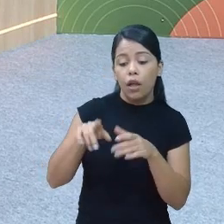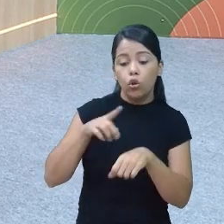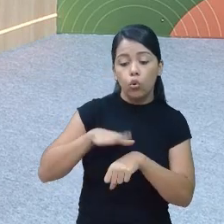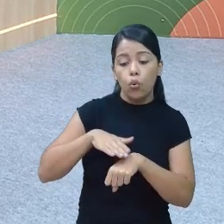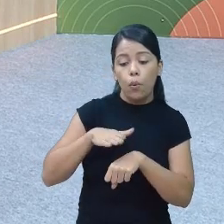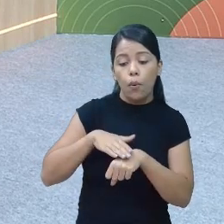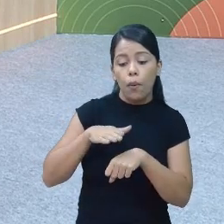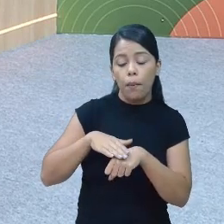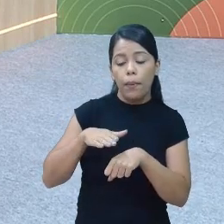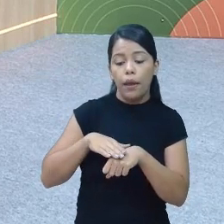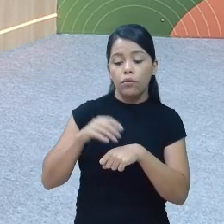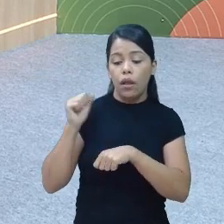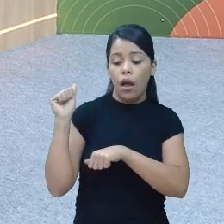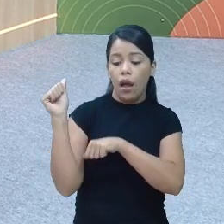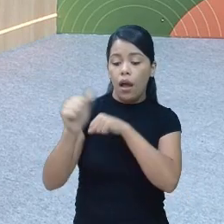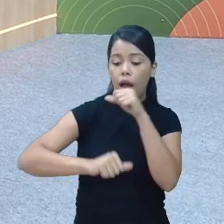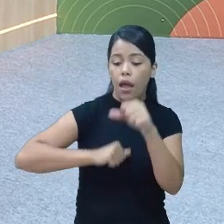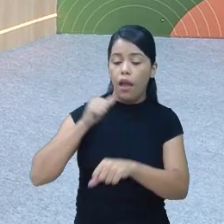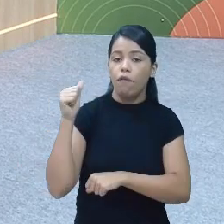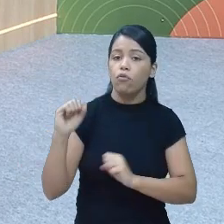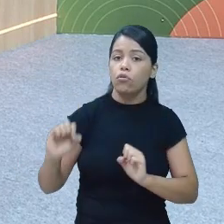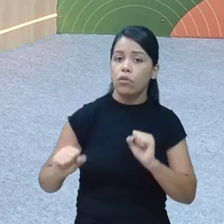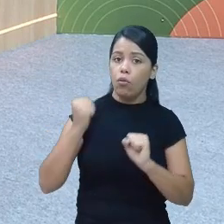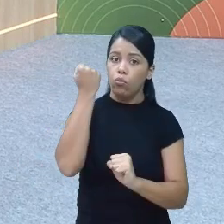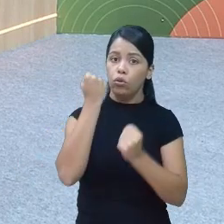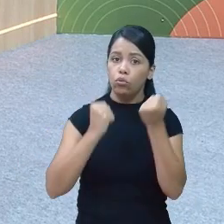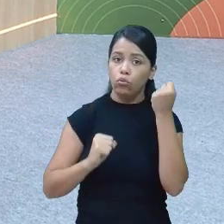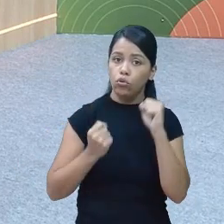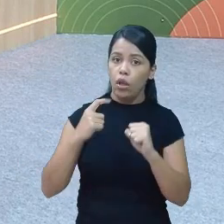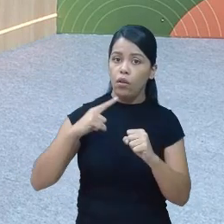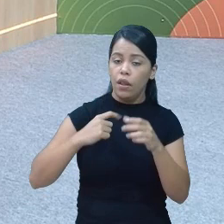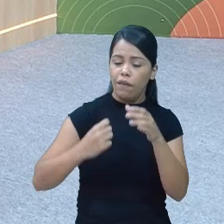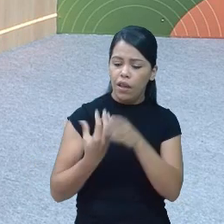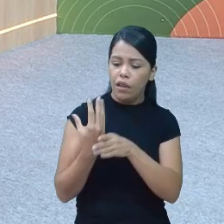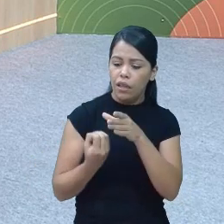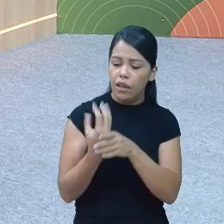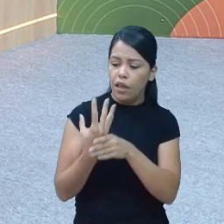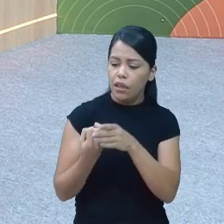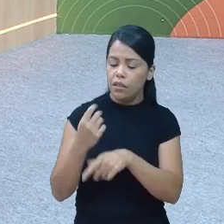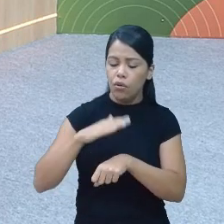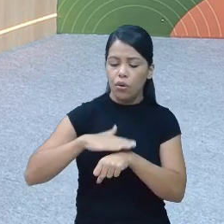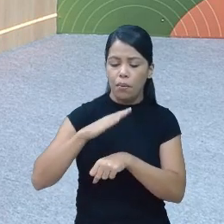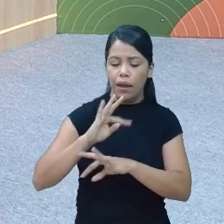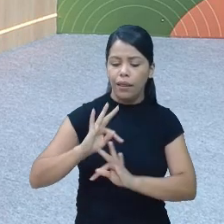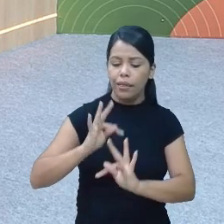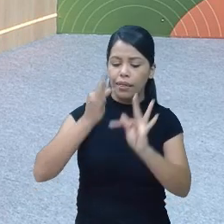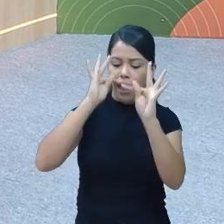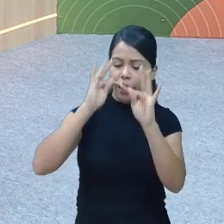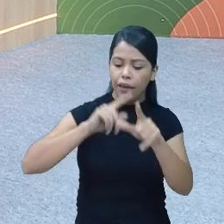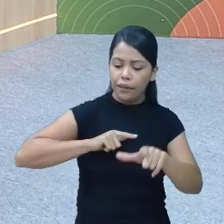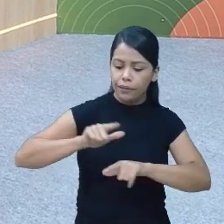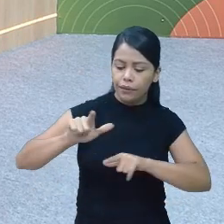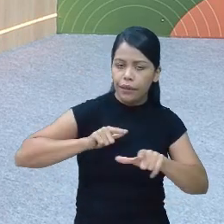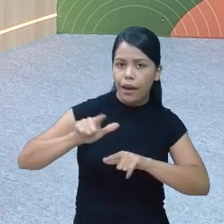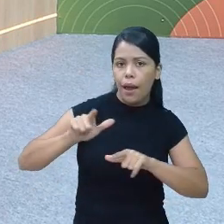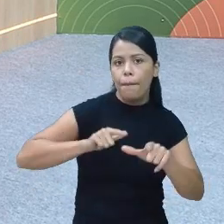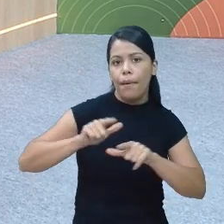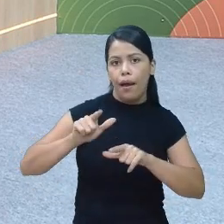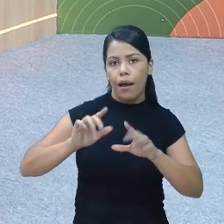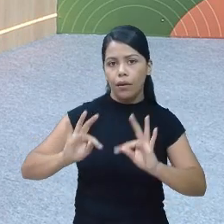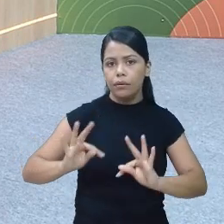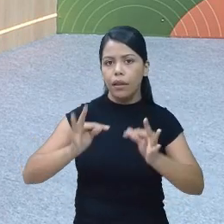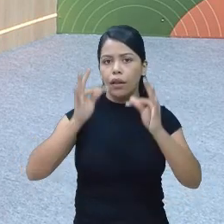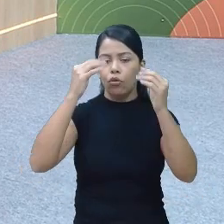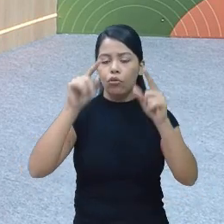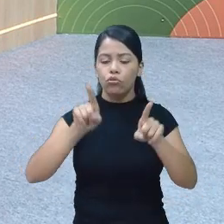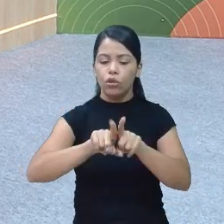técnicas em massificação, e isso foi a base, isso é a base, melhor dizendo, para diversas técnicas e tecnologias que a